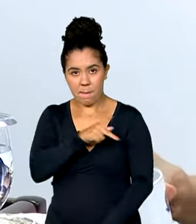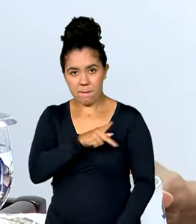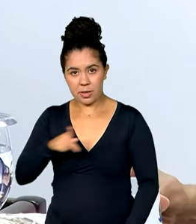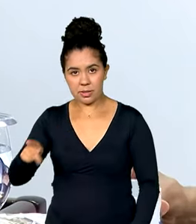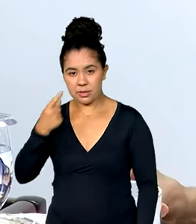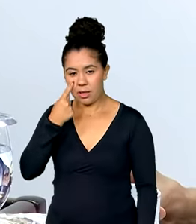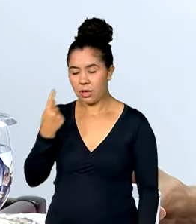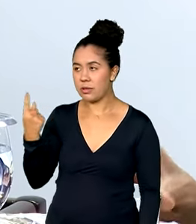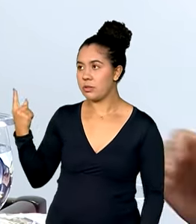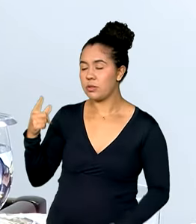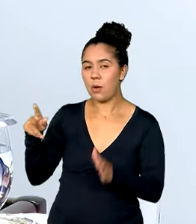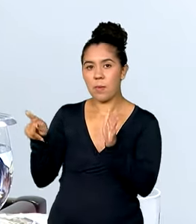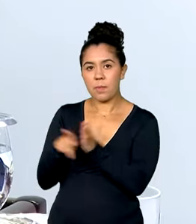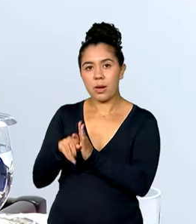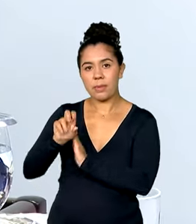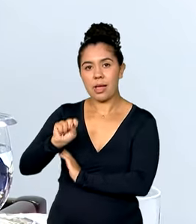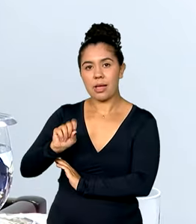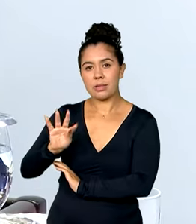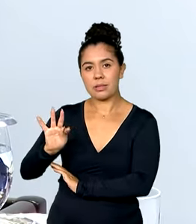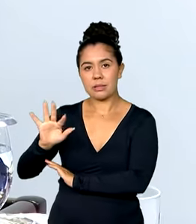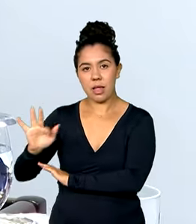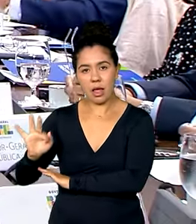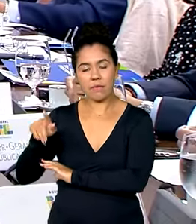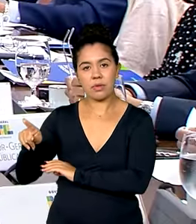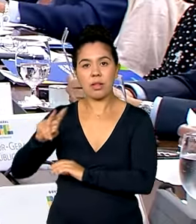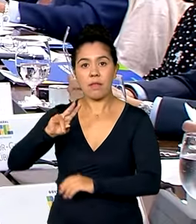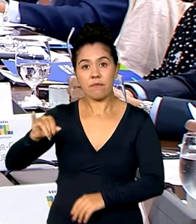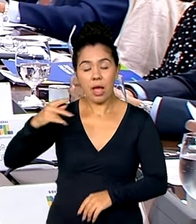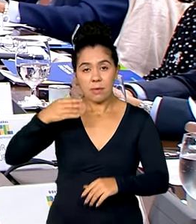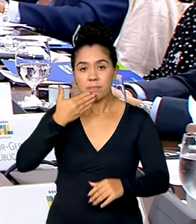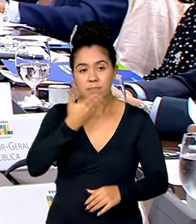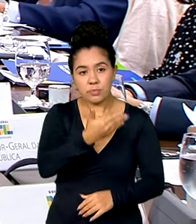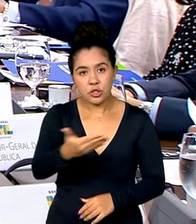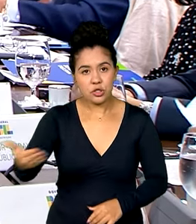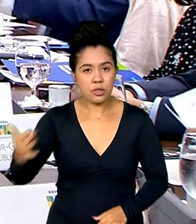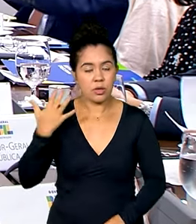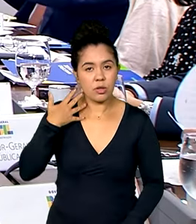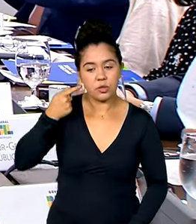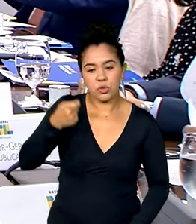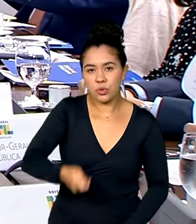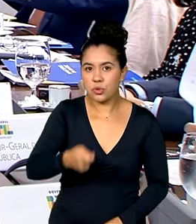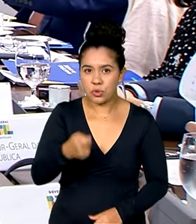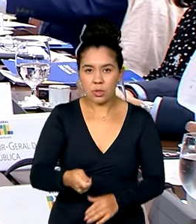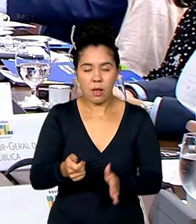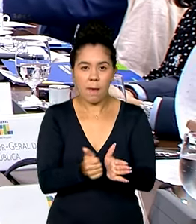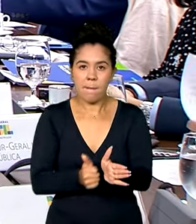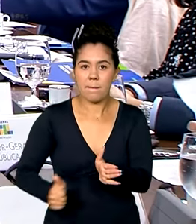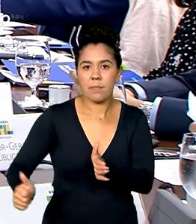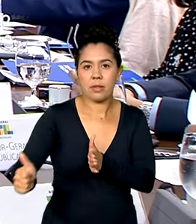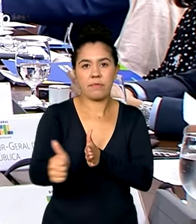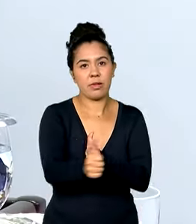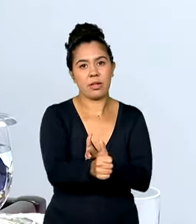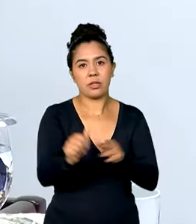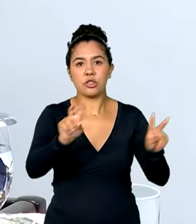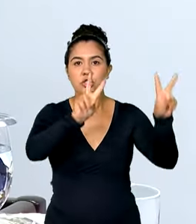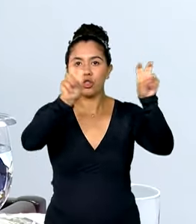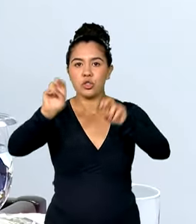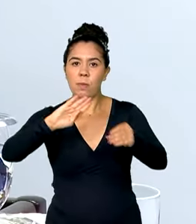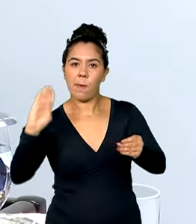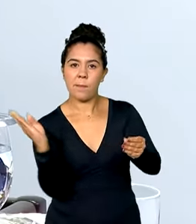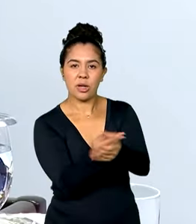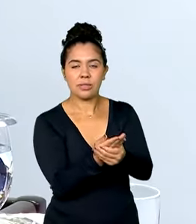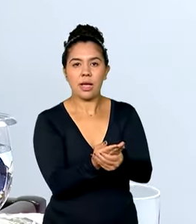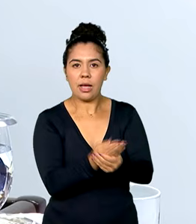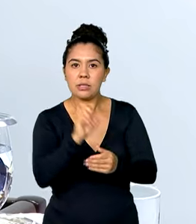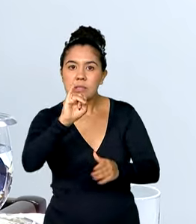Tribunal Federal adiantou que vai determinar aos juízes preferência na tramitação de inquéritos sobre incêndios criminosos. Recomendar